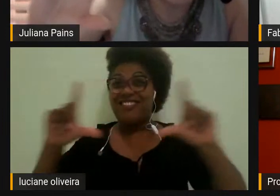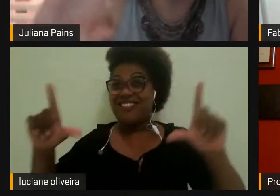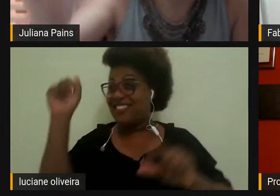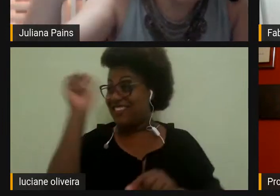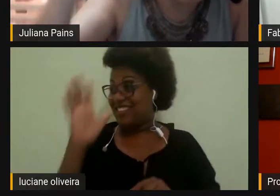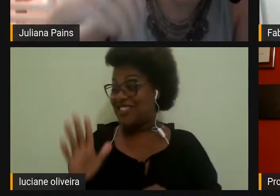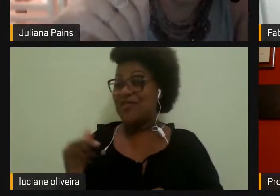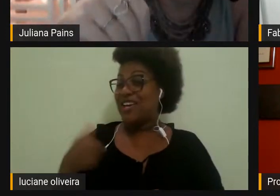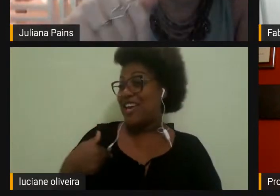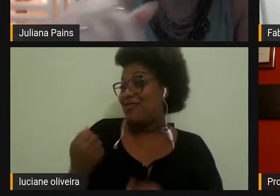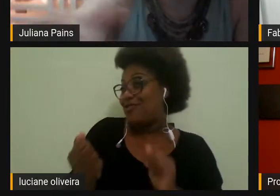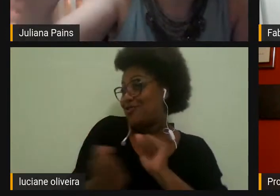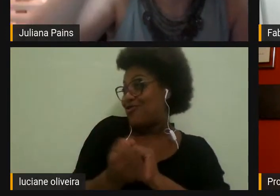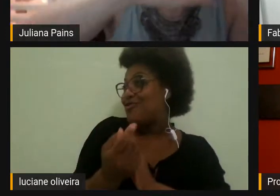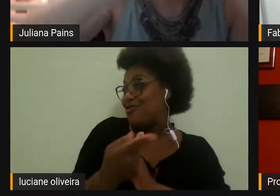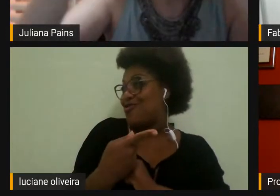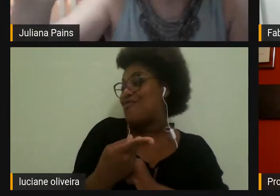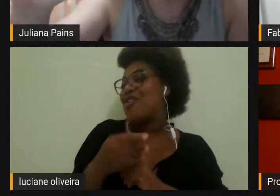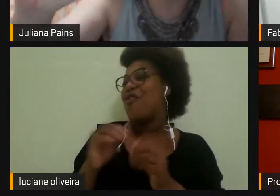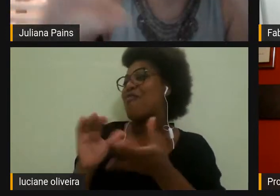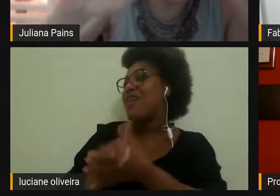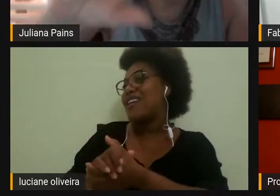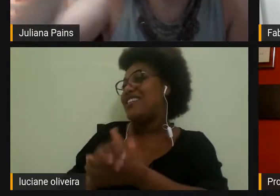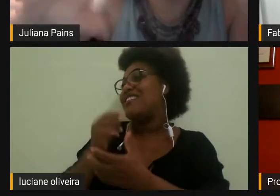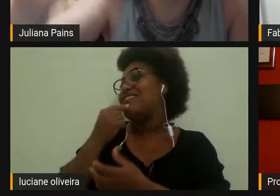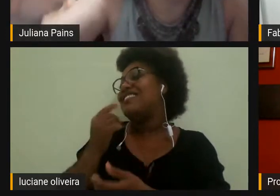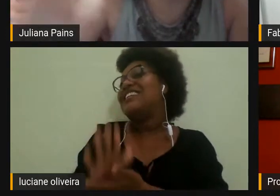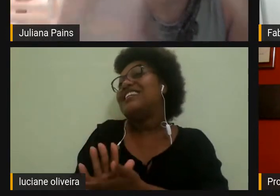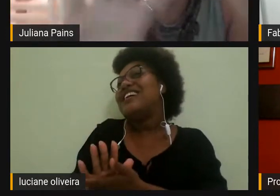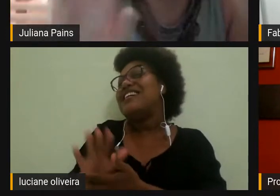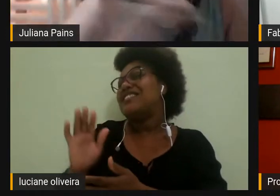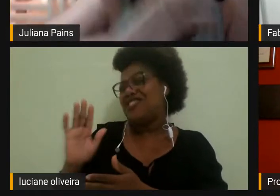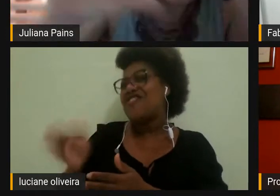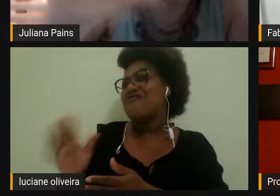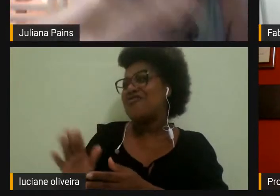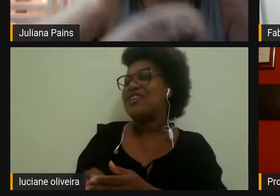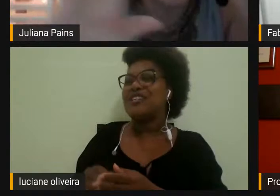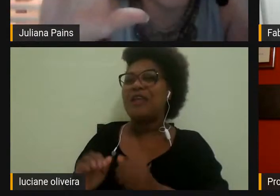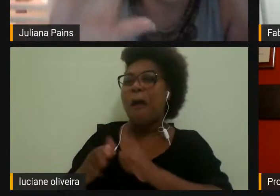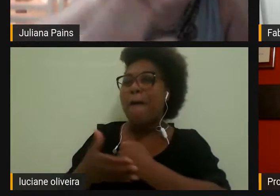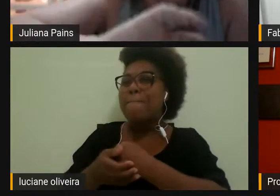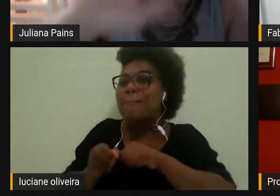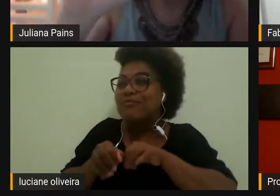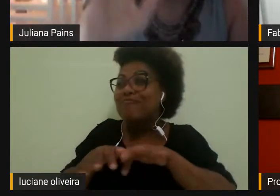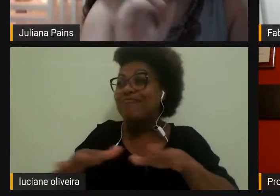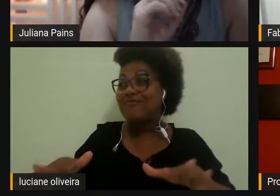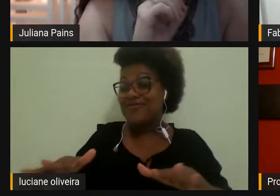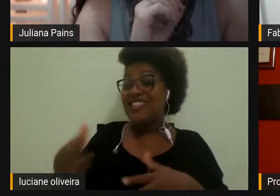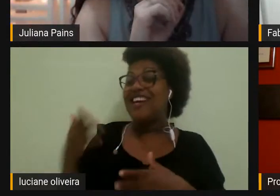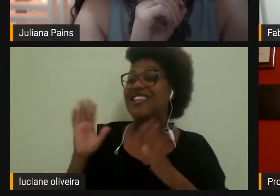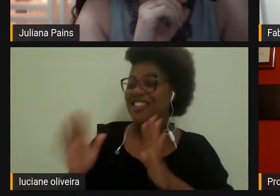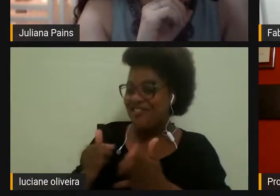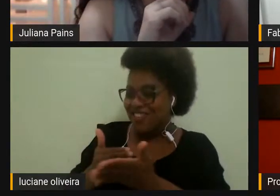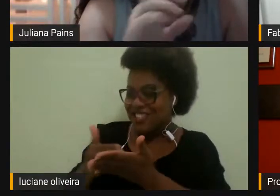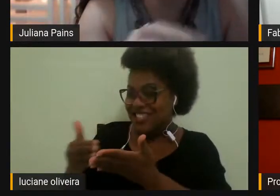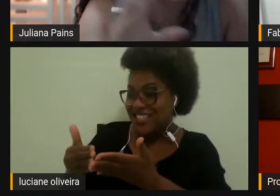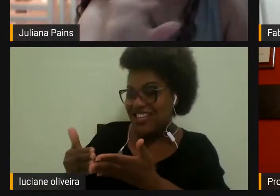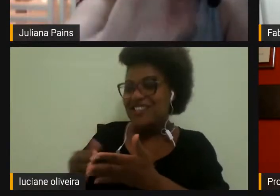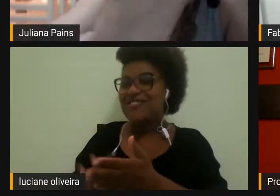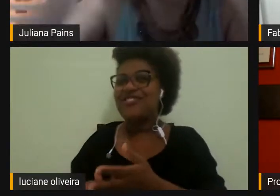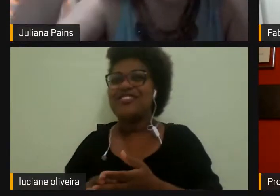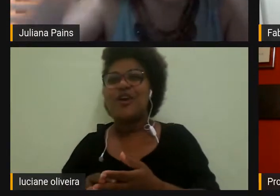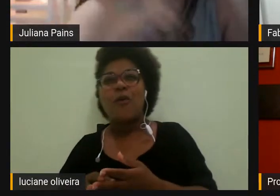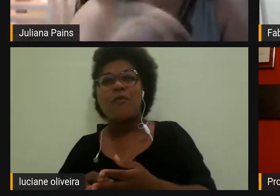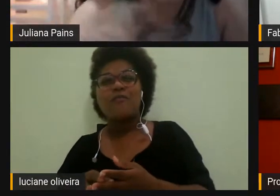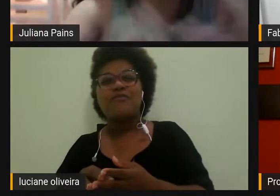a gente ficou esperando já foi na academia isso E aí quando passou a citologia tá iniciando dela e tal the Wind E